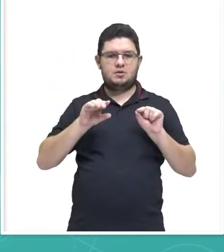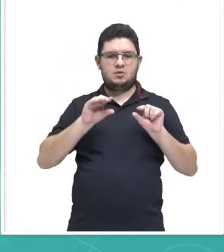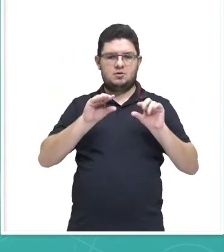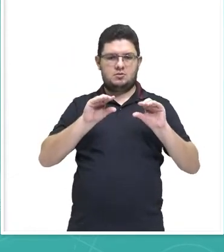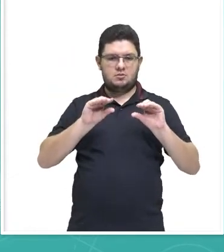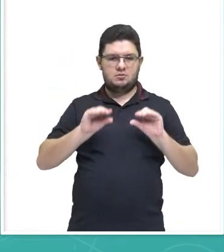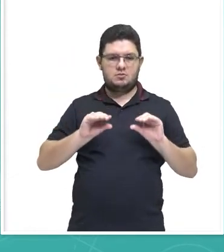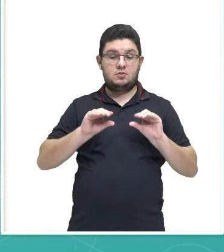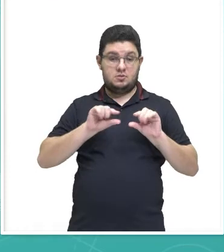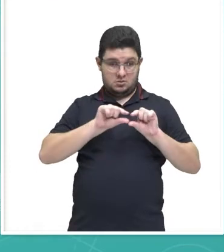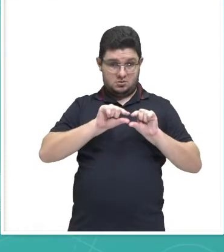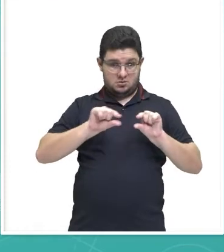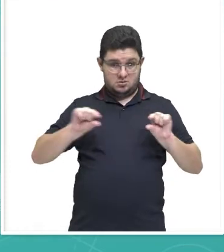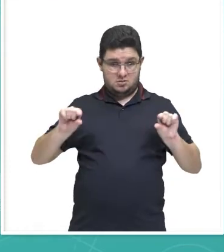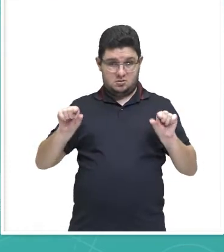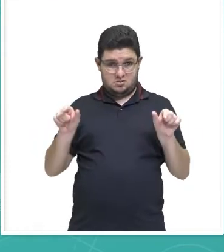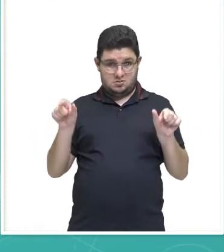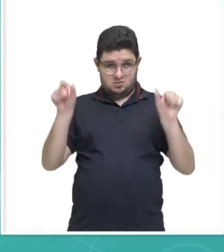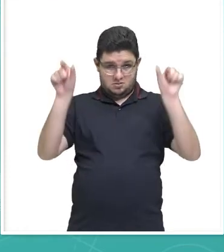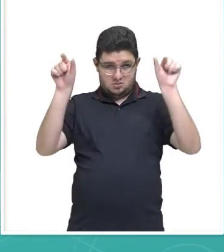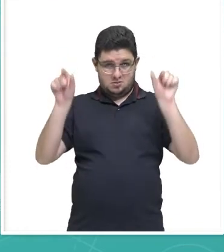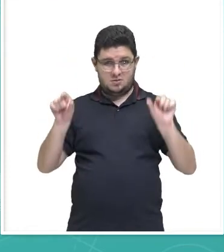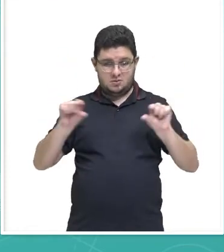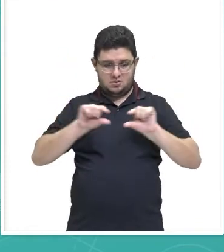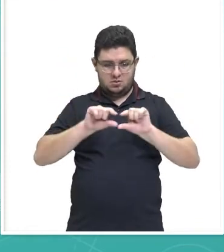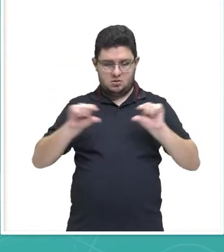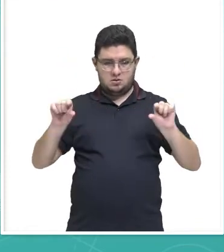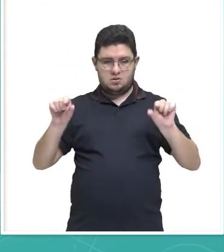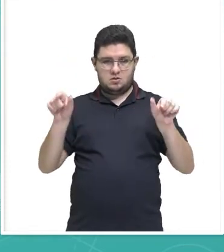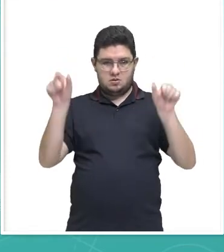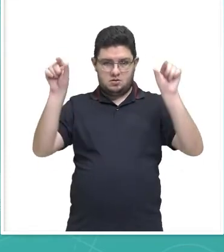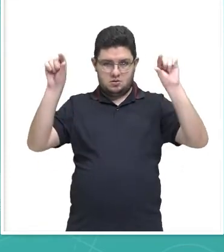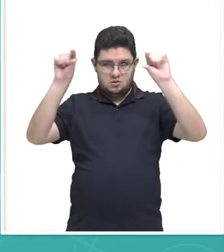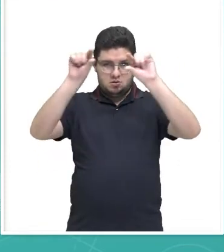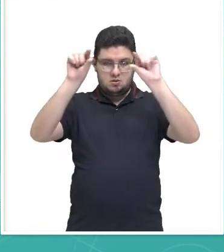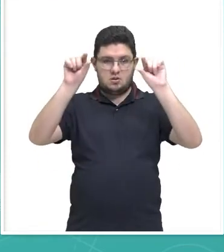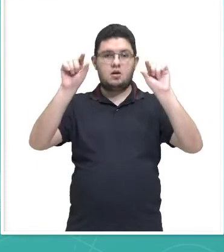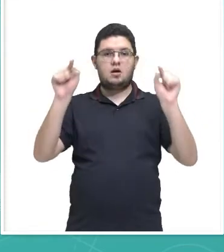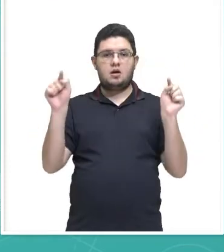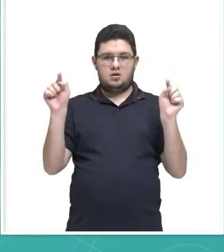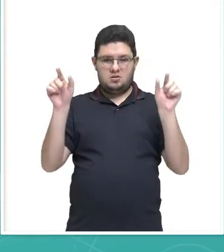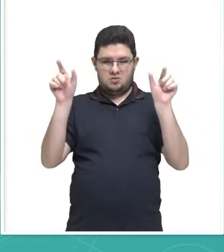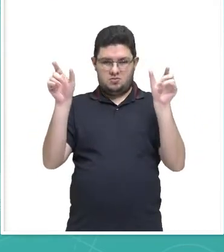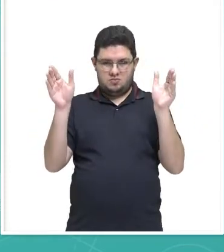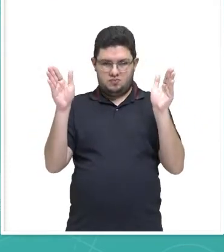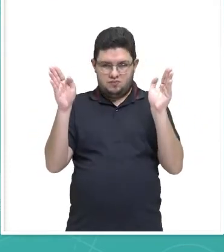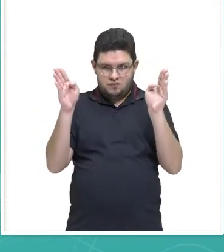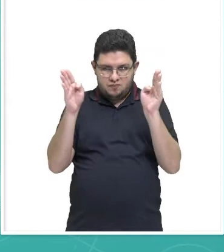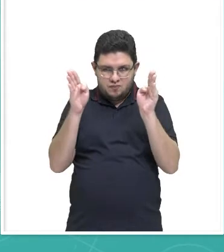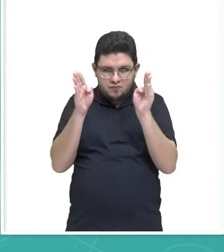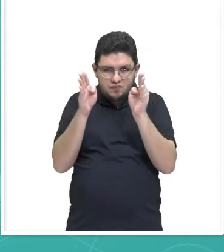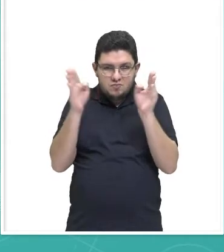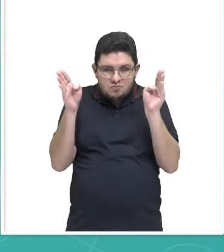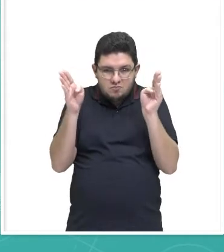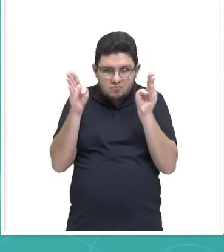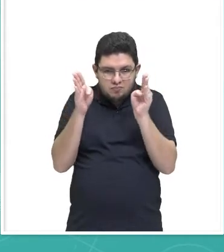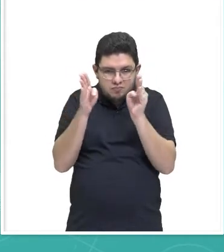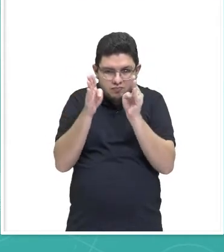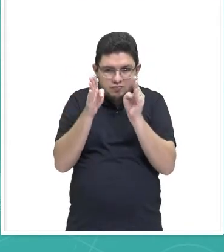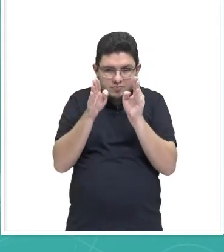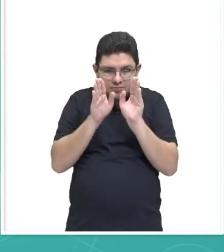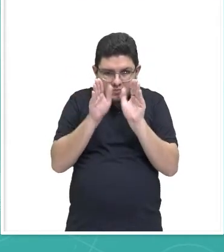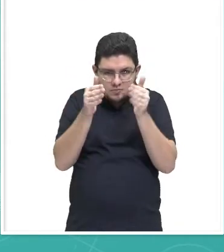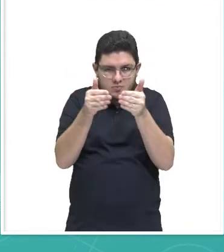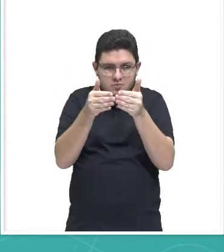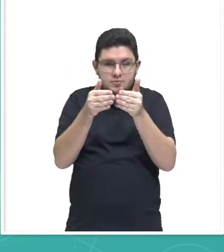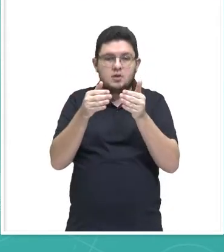faço toda a beirada, eu começo a formar a imagem do centro. Eu acho que é sempre